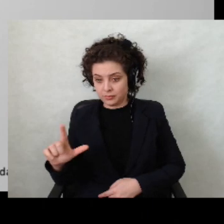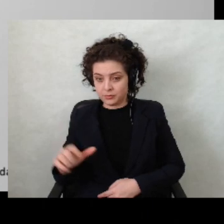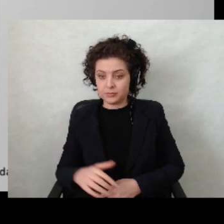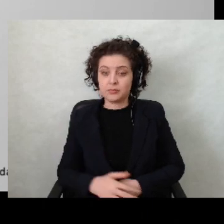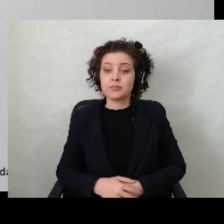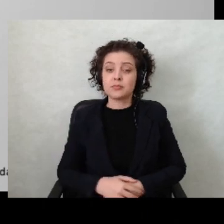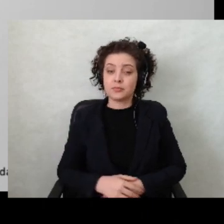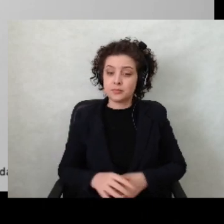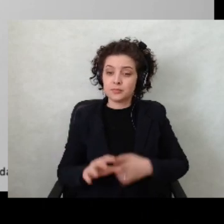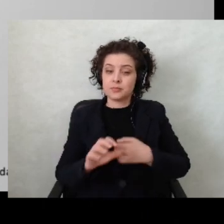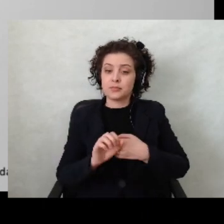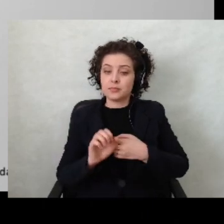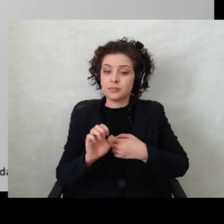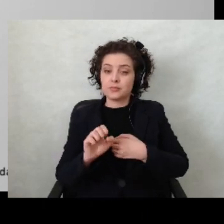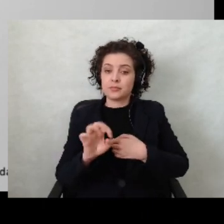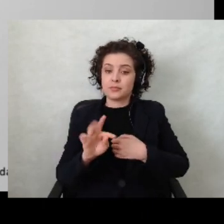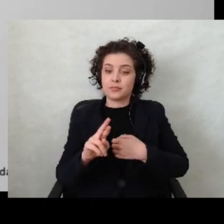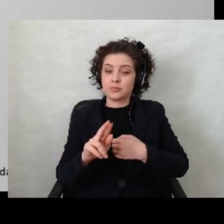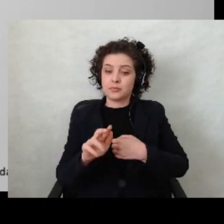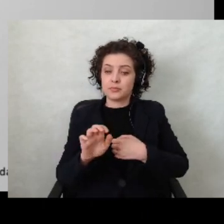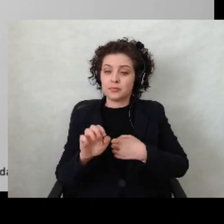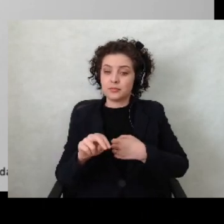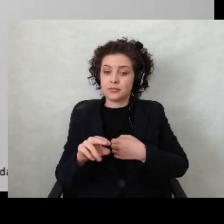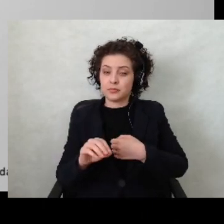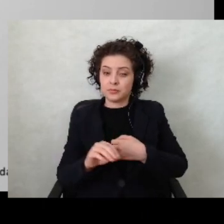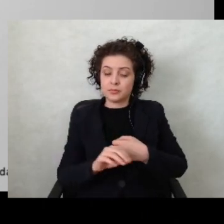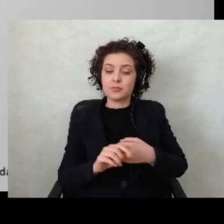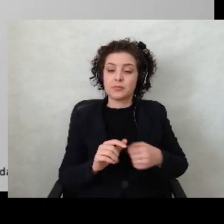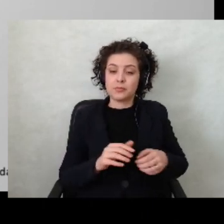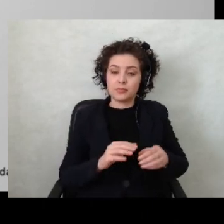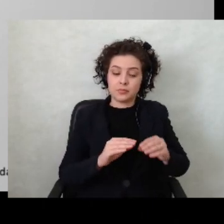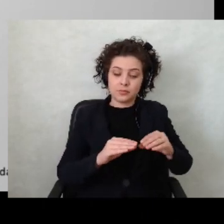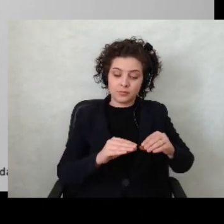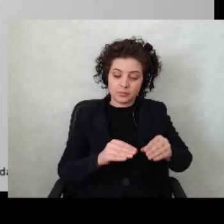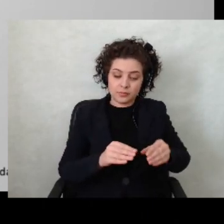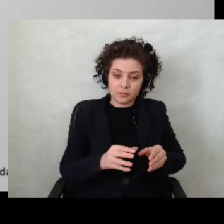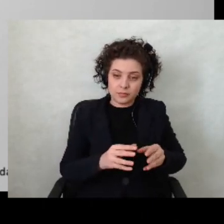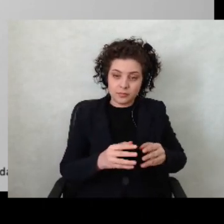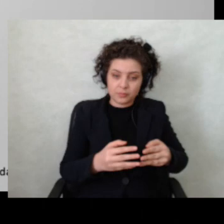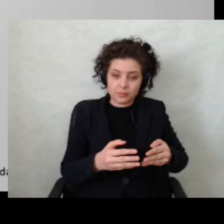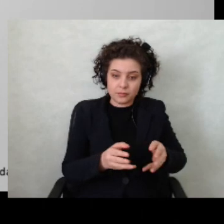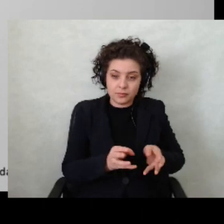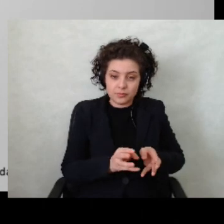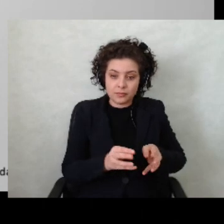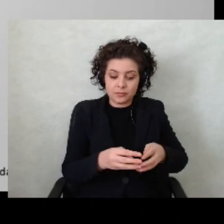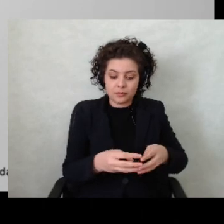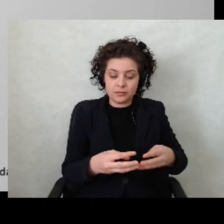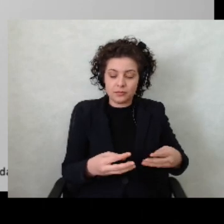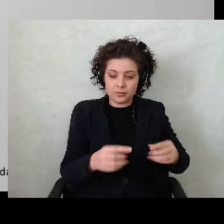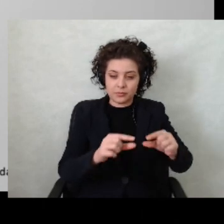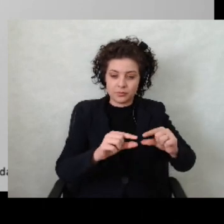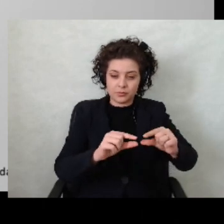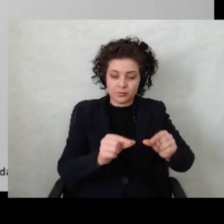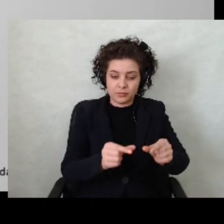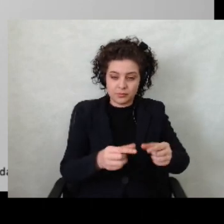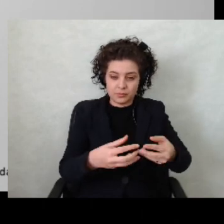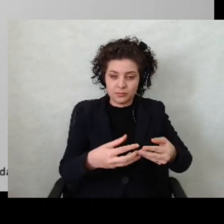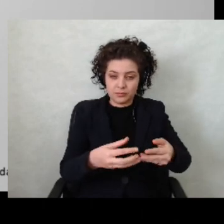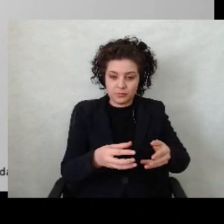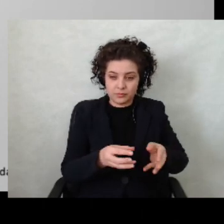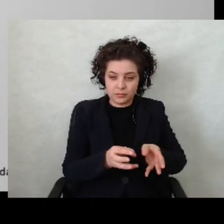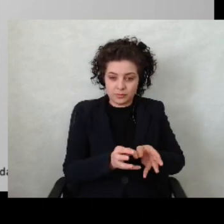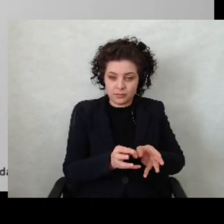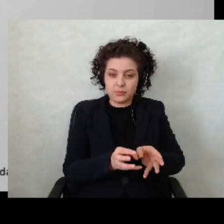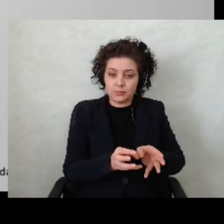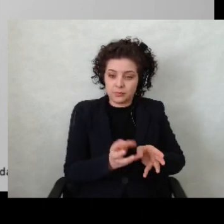então nós temos receptores que estão relacionados à membrana de organelas, como o receptor GPR,